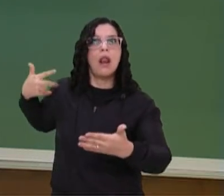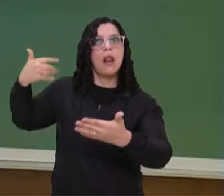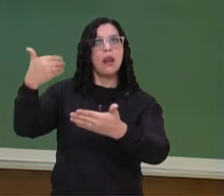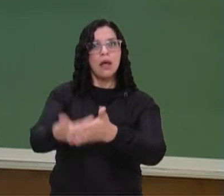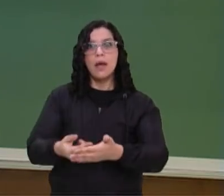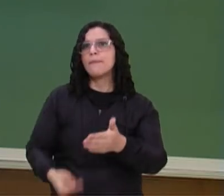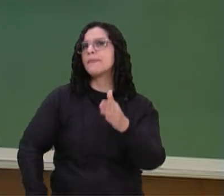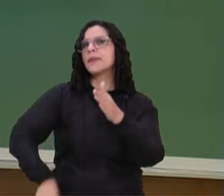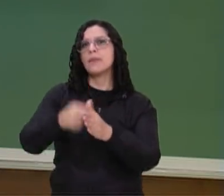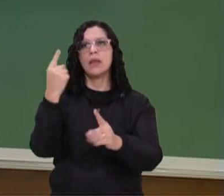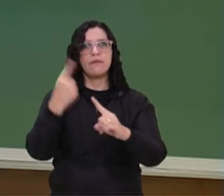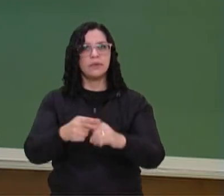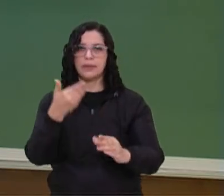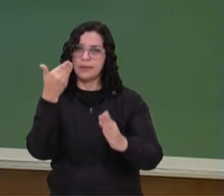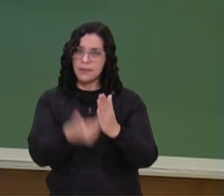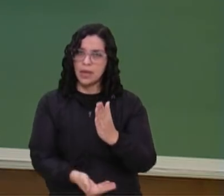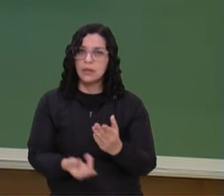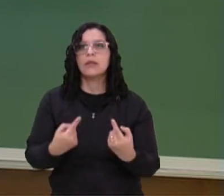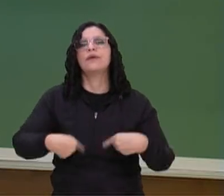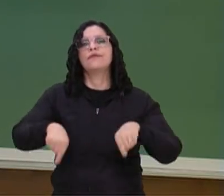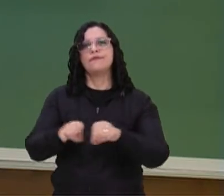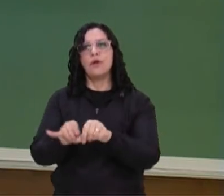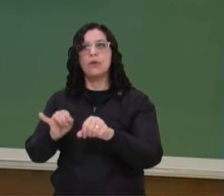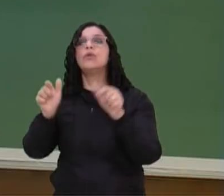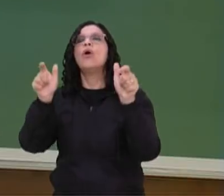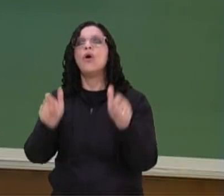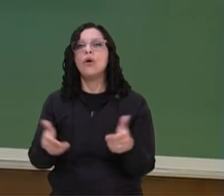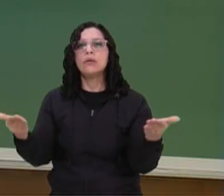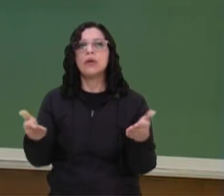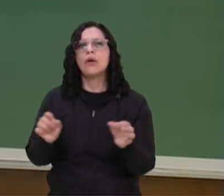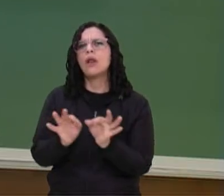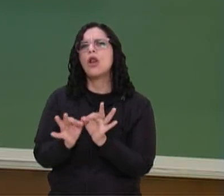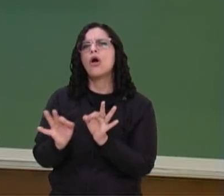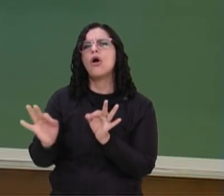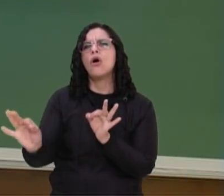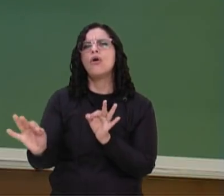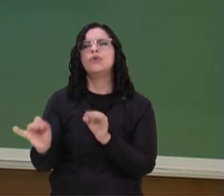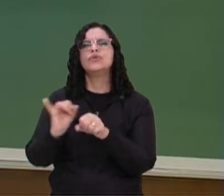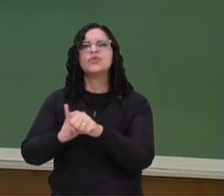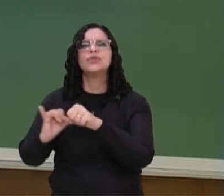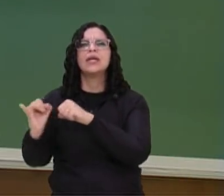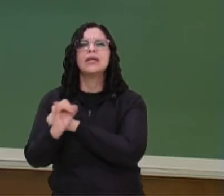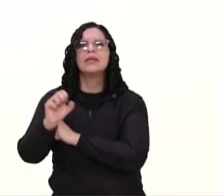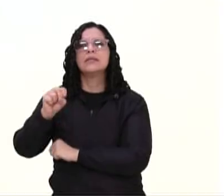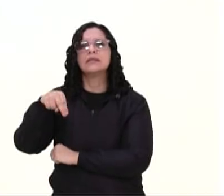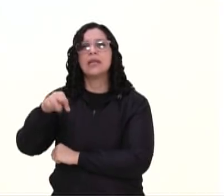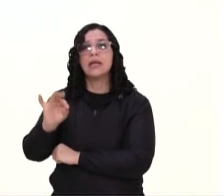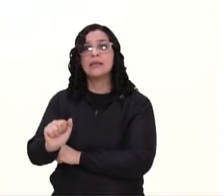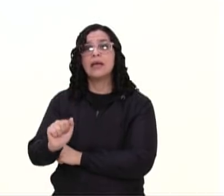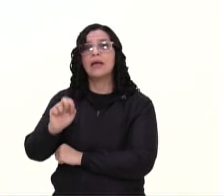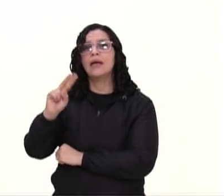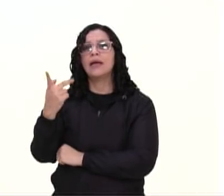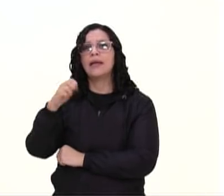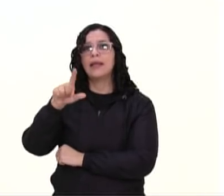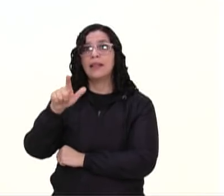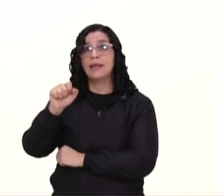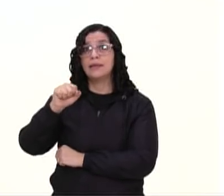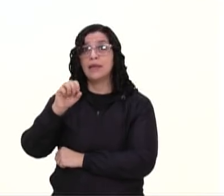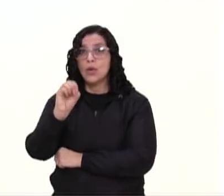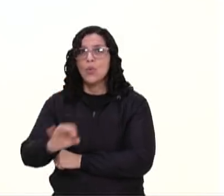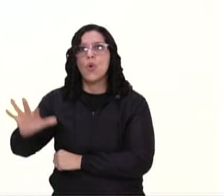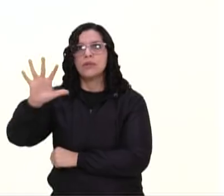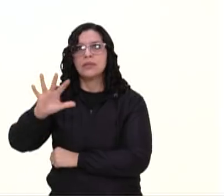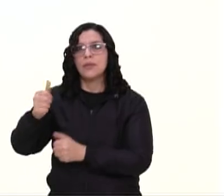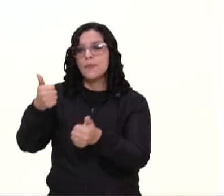E aí ele parte novamente para o exílio. Aonde? Bem longe. Na ilha de Santa Helena, bem no meio do Oceano Atlântico,